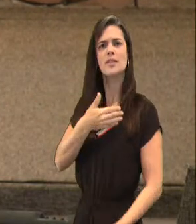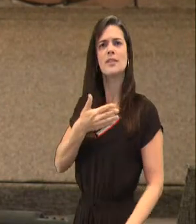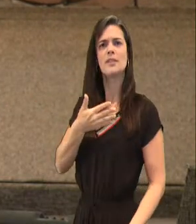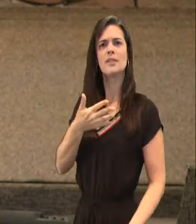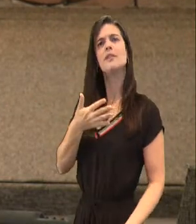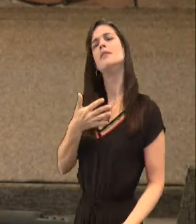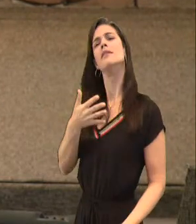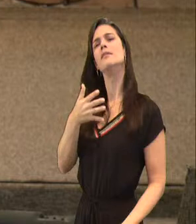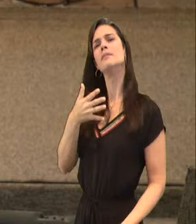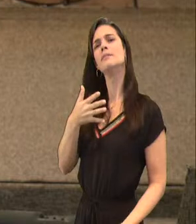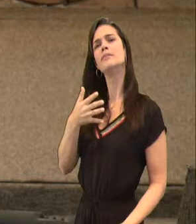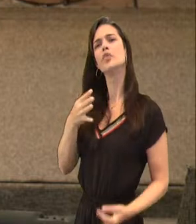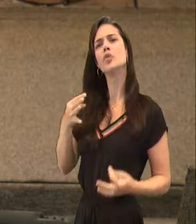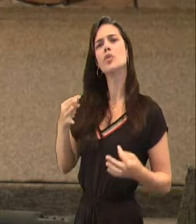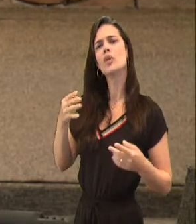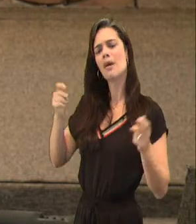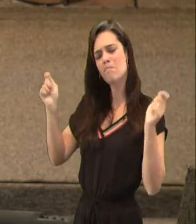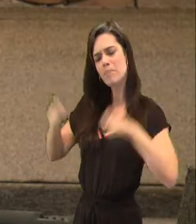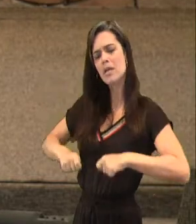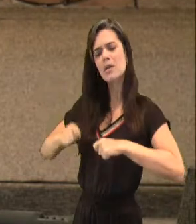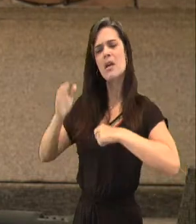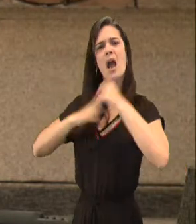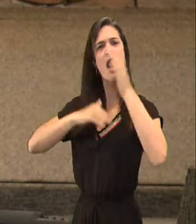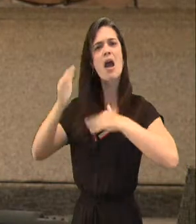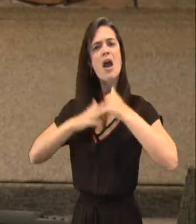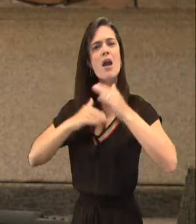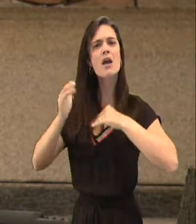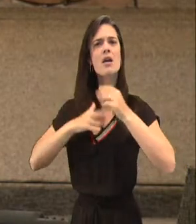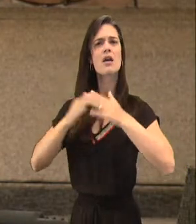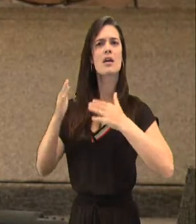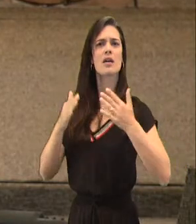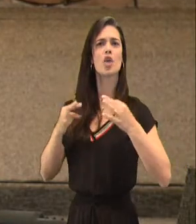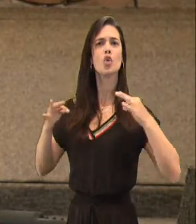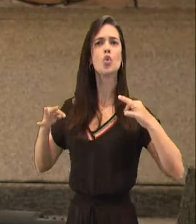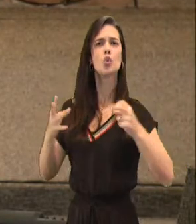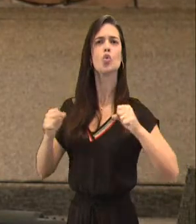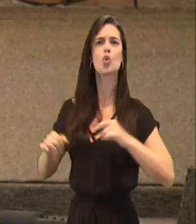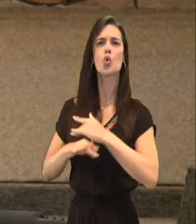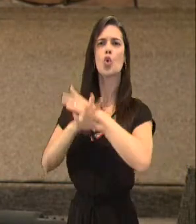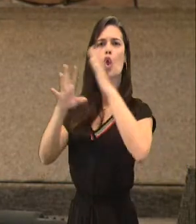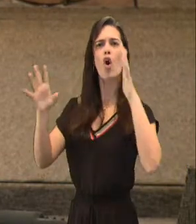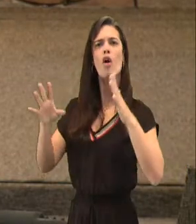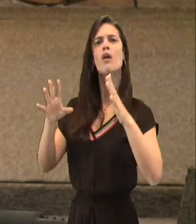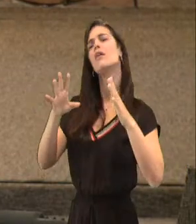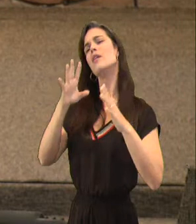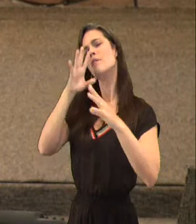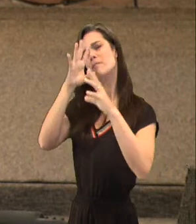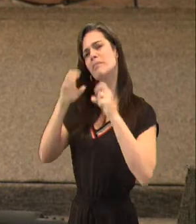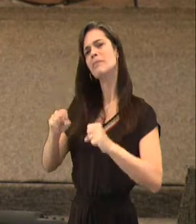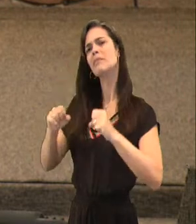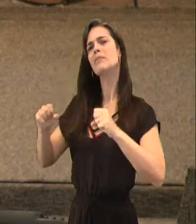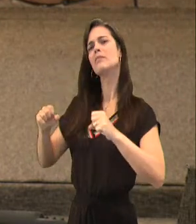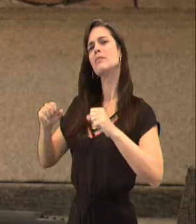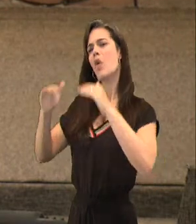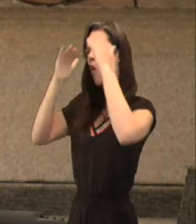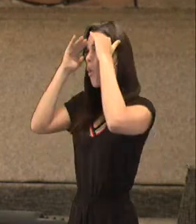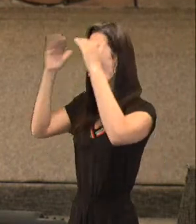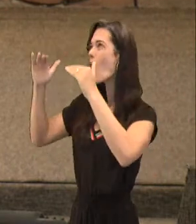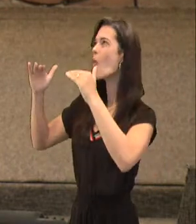o poder, a força, a capacidade, dele é a glória, o louvor, a honra e toda a adoração.